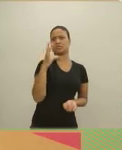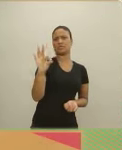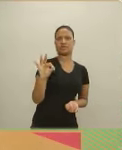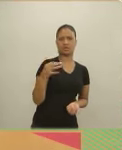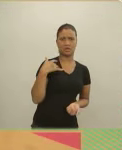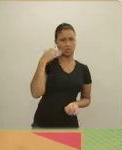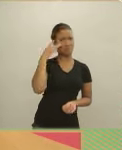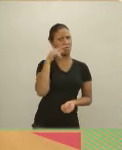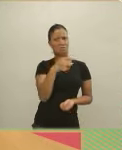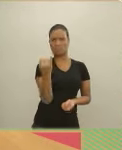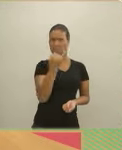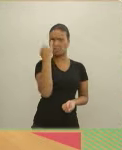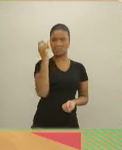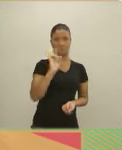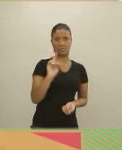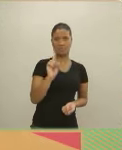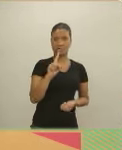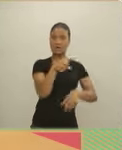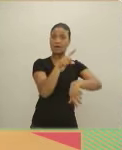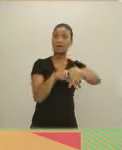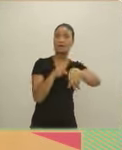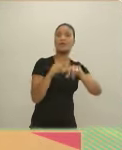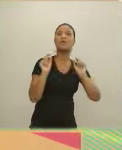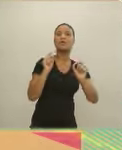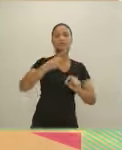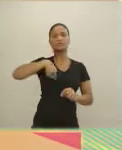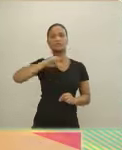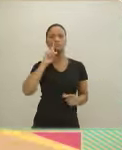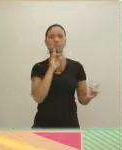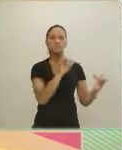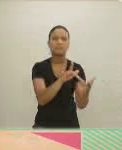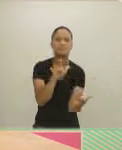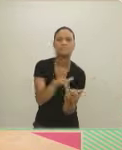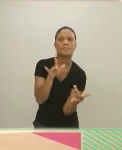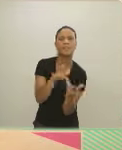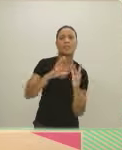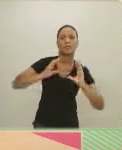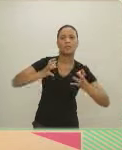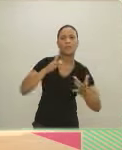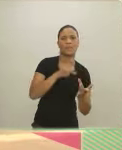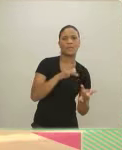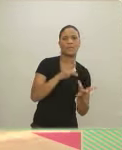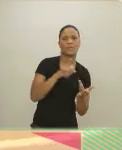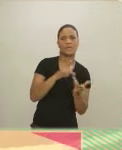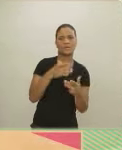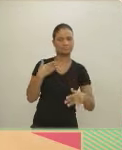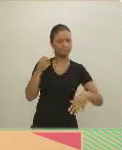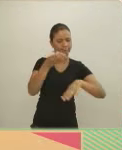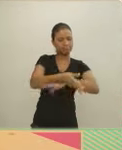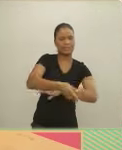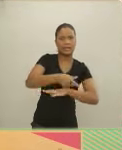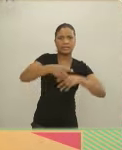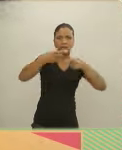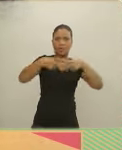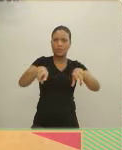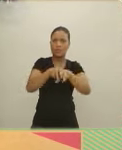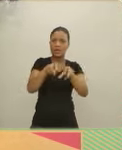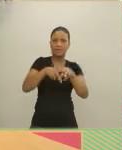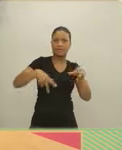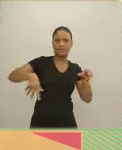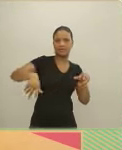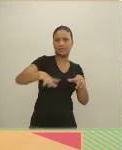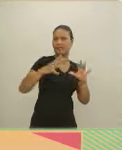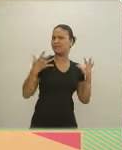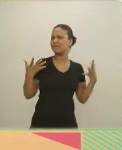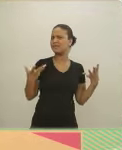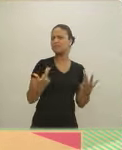contato com a bola que entra na quadra é a adrenalina a vontade de fazer gol toda aquela